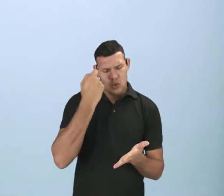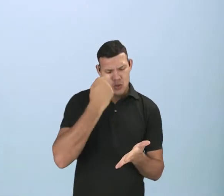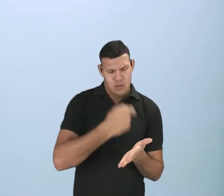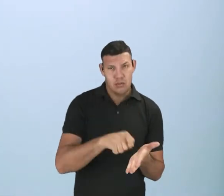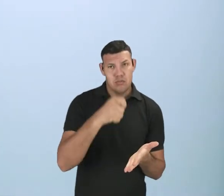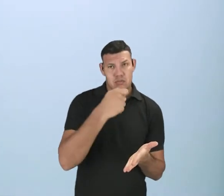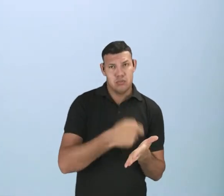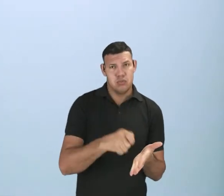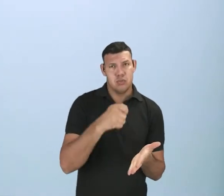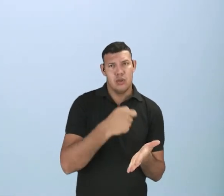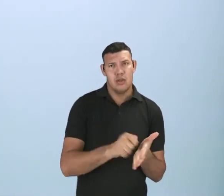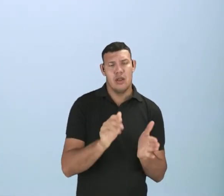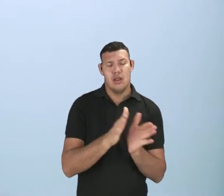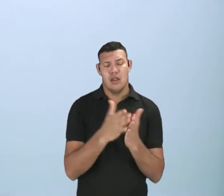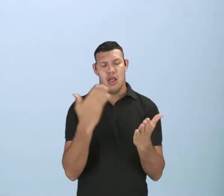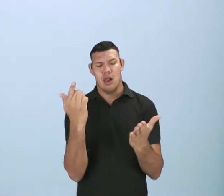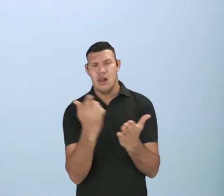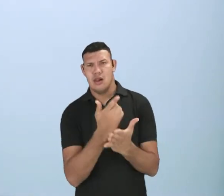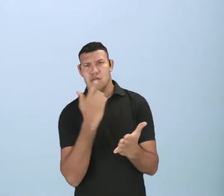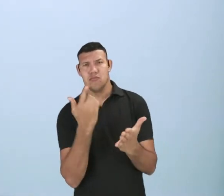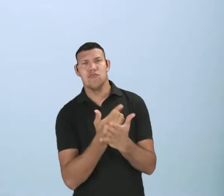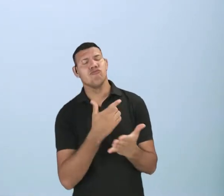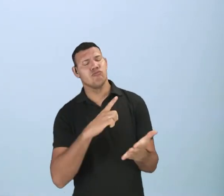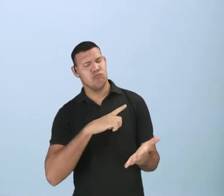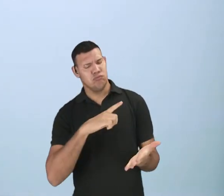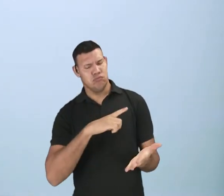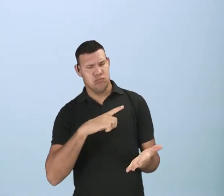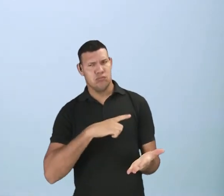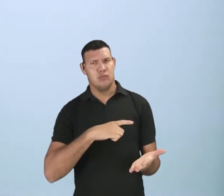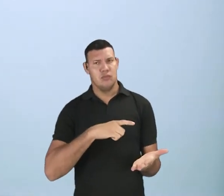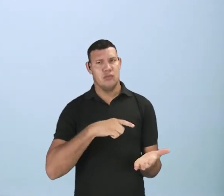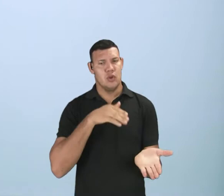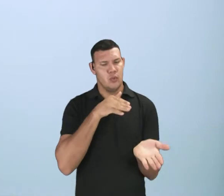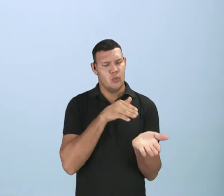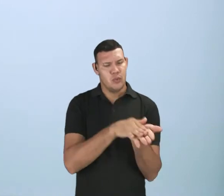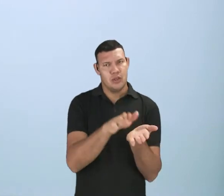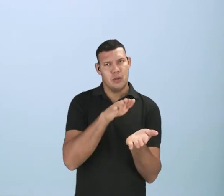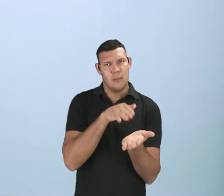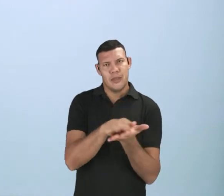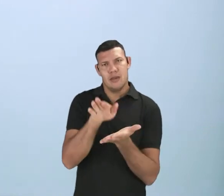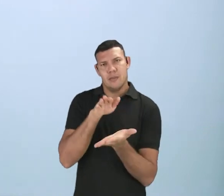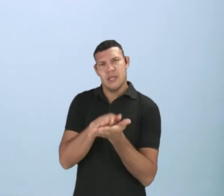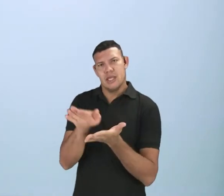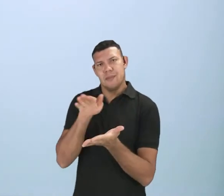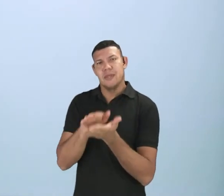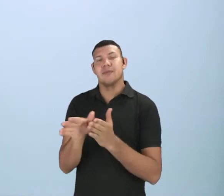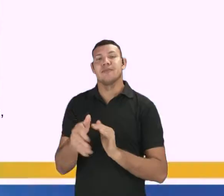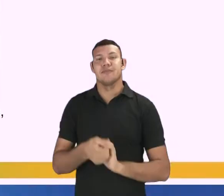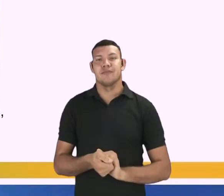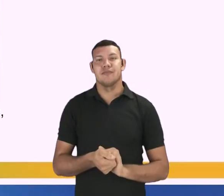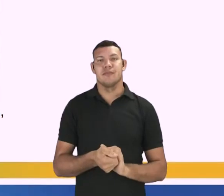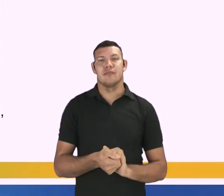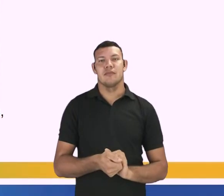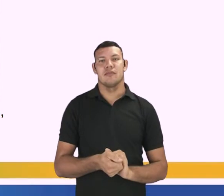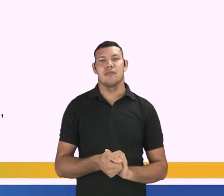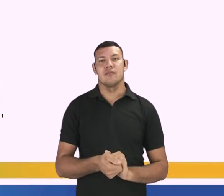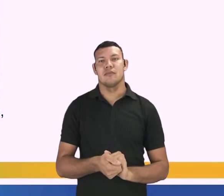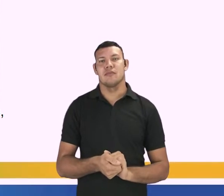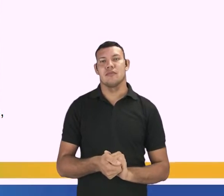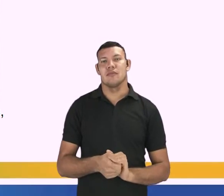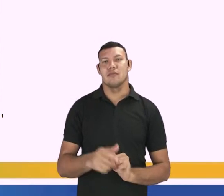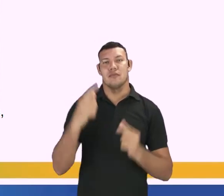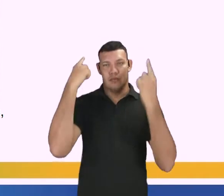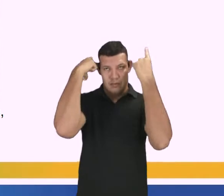né, as obras já existentes da cultura clássica grego-romano. E